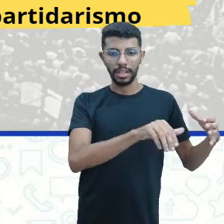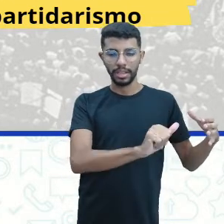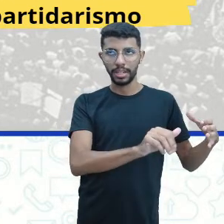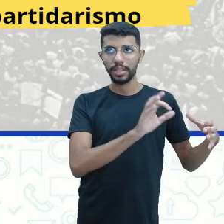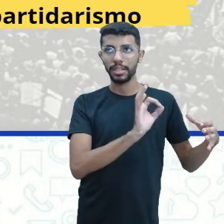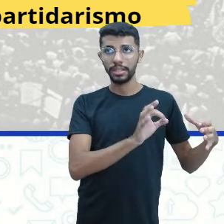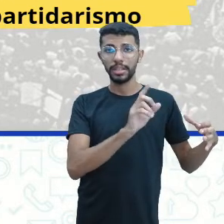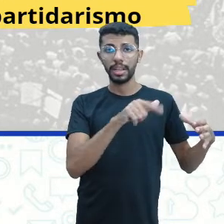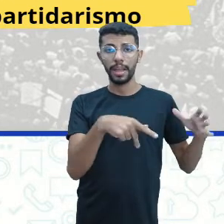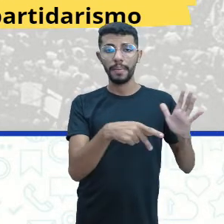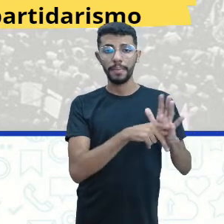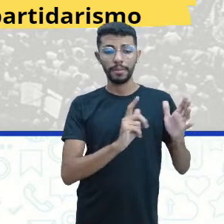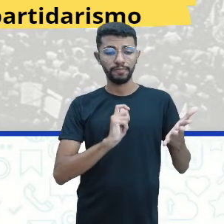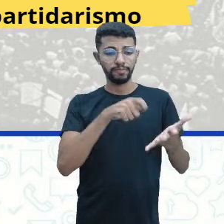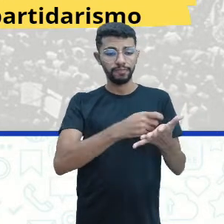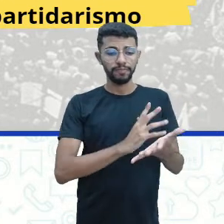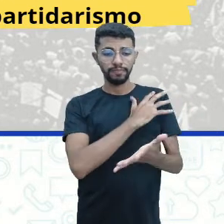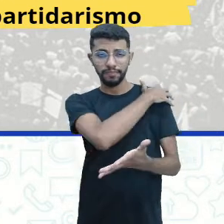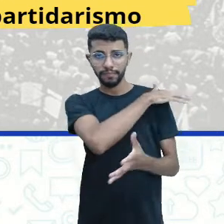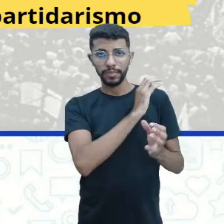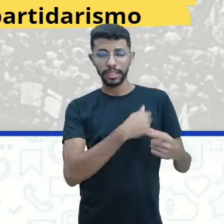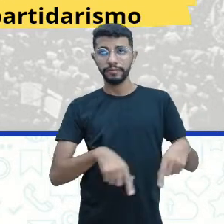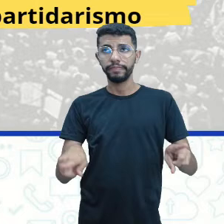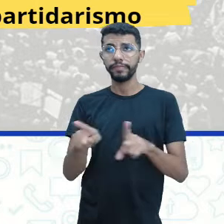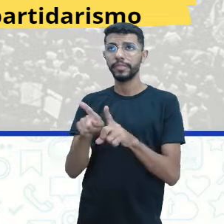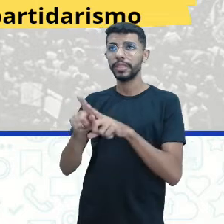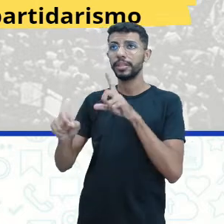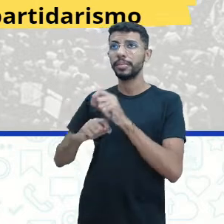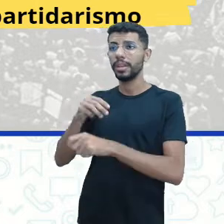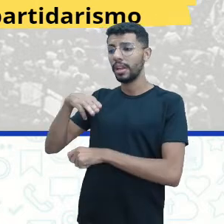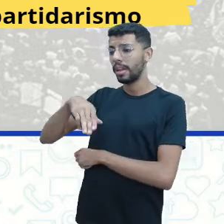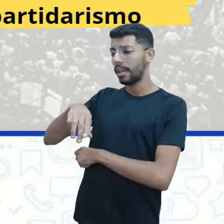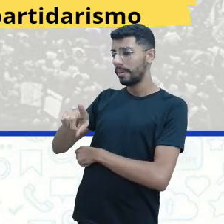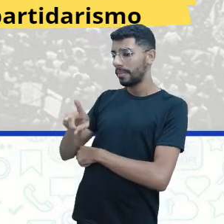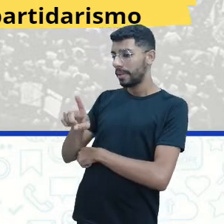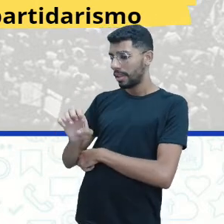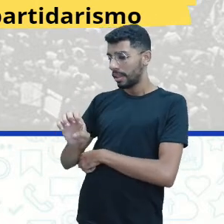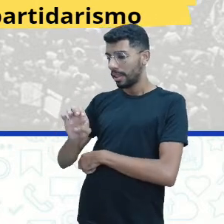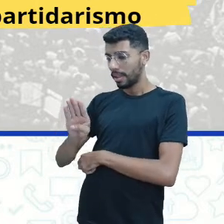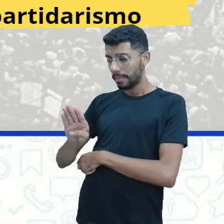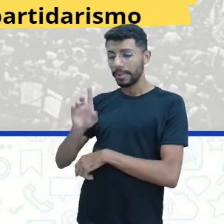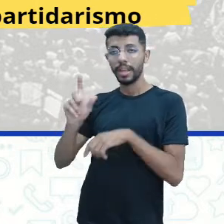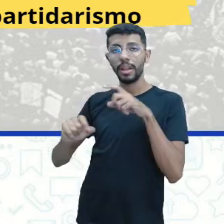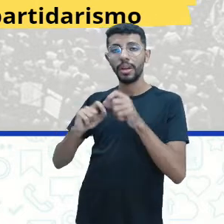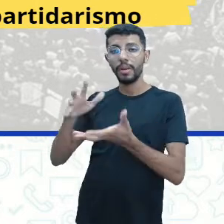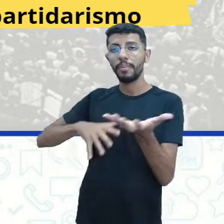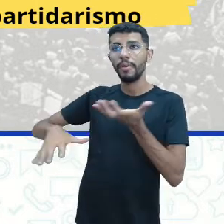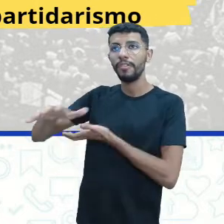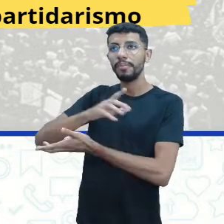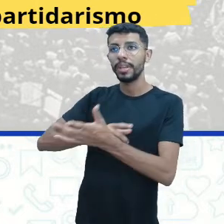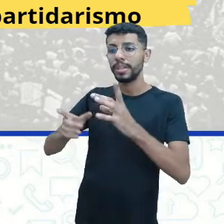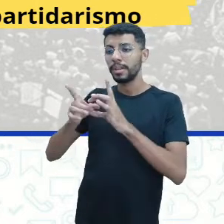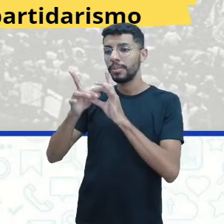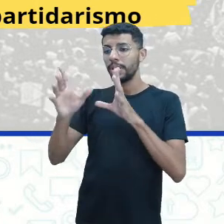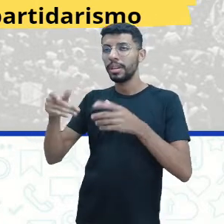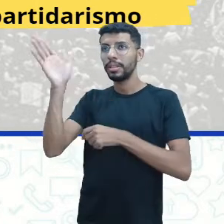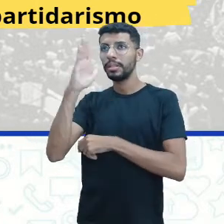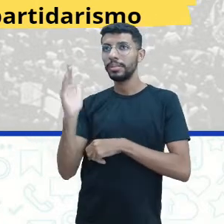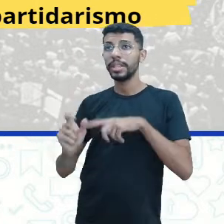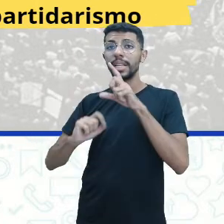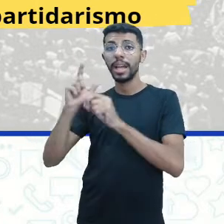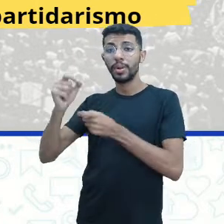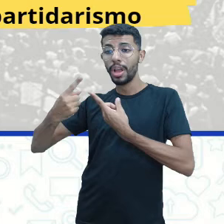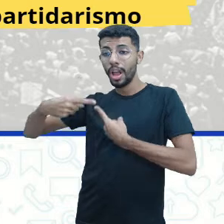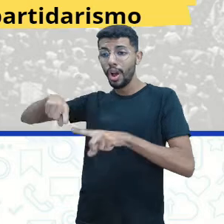a ditadura militar, e o MDB, que é o Movimento Democrático Brasileiro, que era uma certa